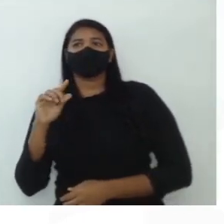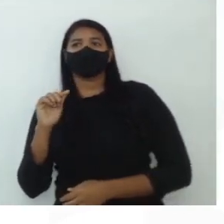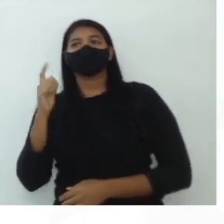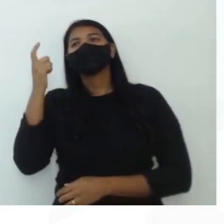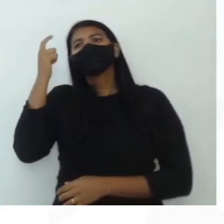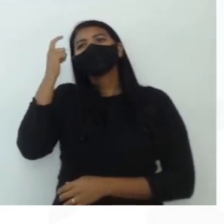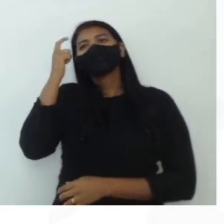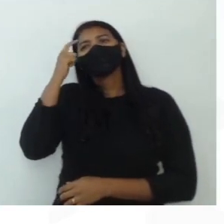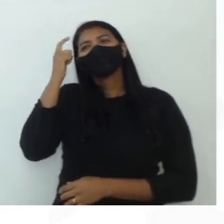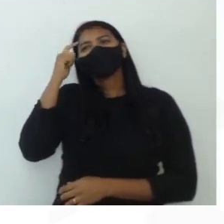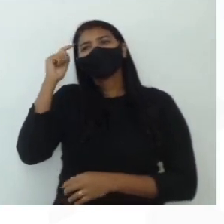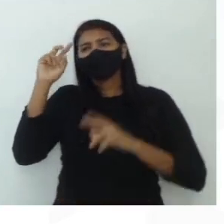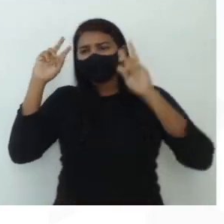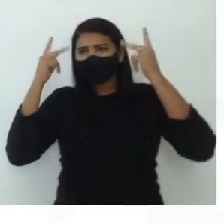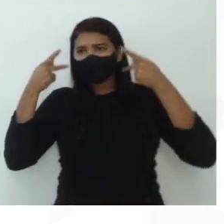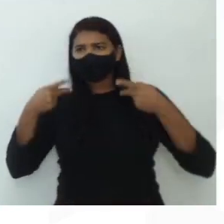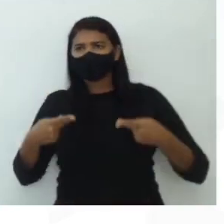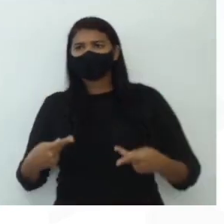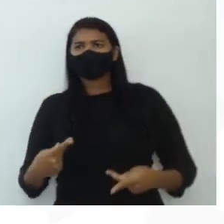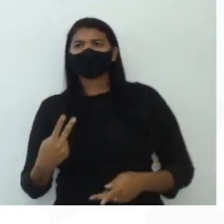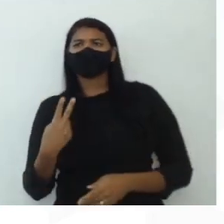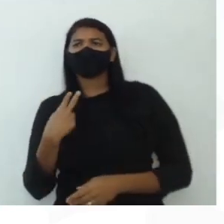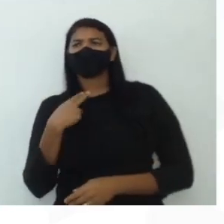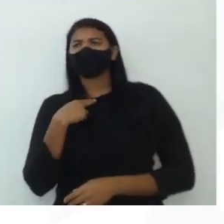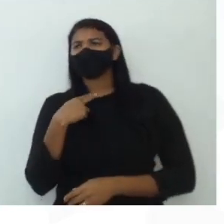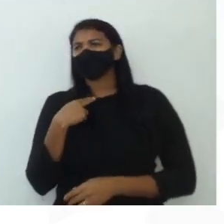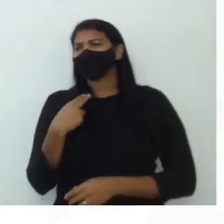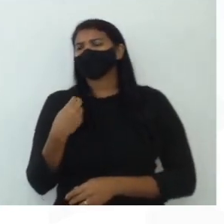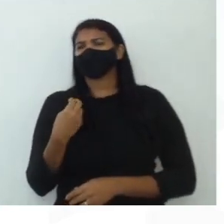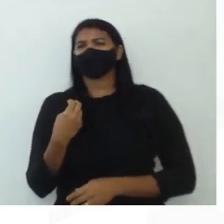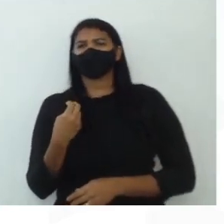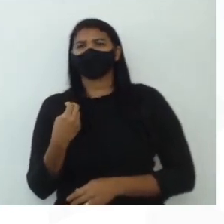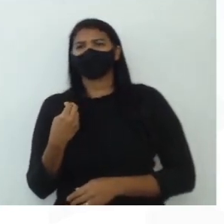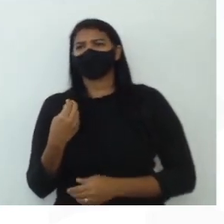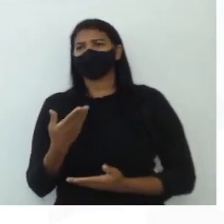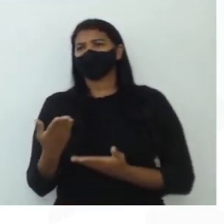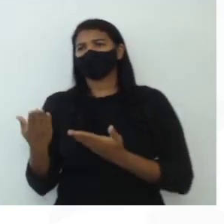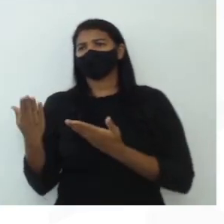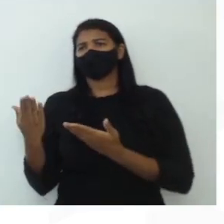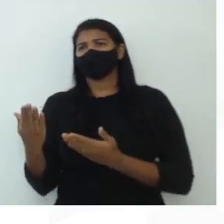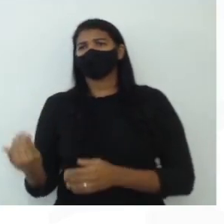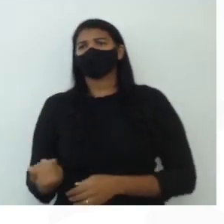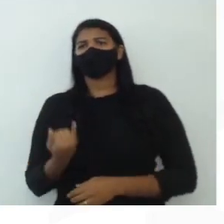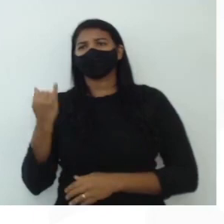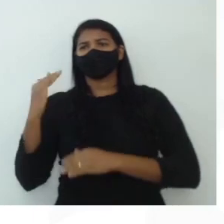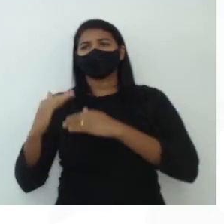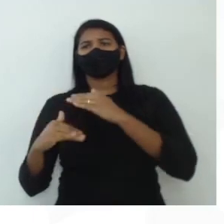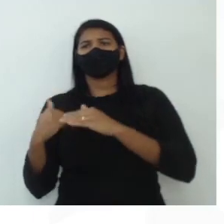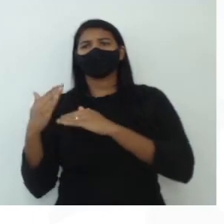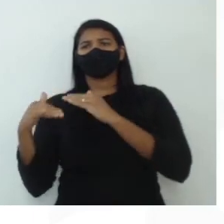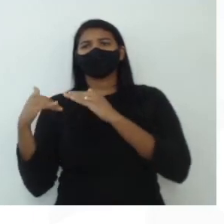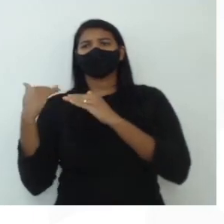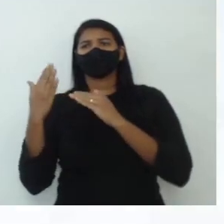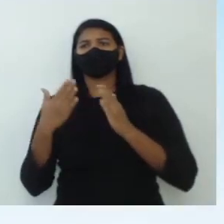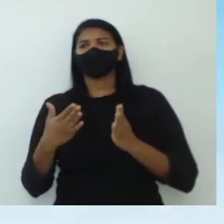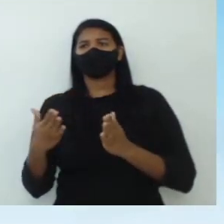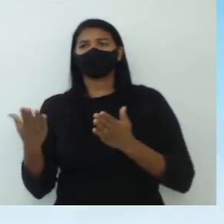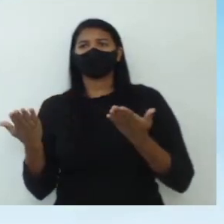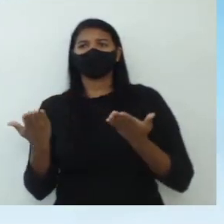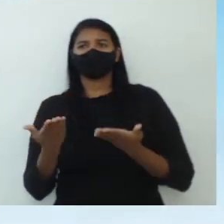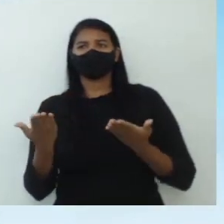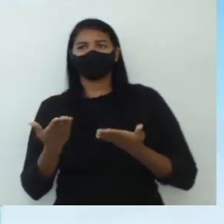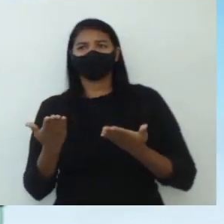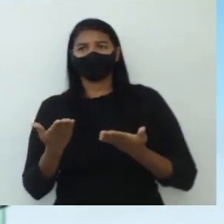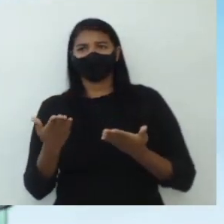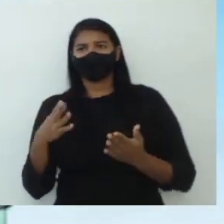pensar que o ser humano não pode se colocar como sendo a parte mais importante do nosso desenvolvimento. Nós viemos aqui